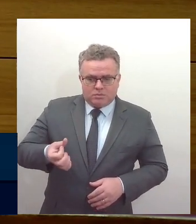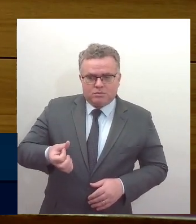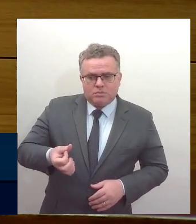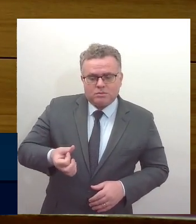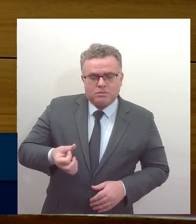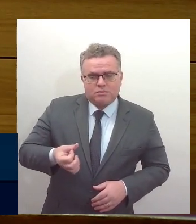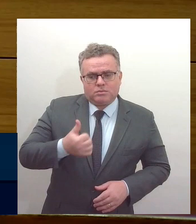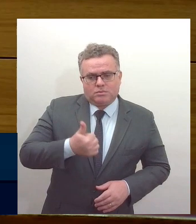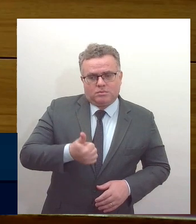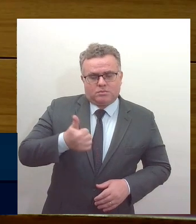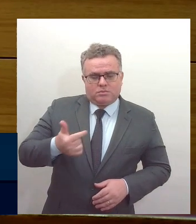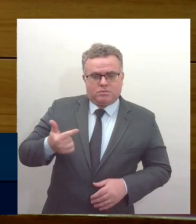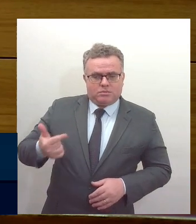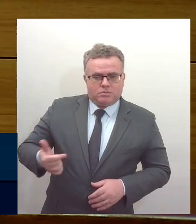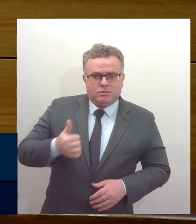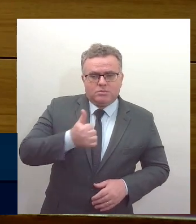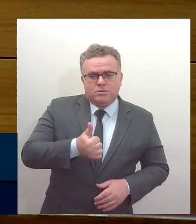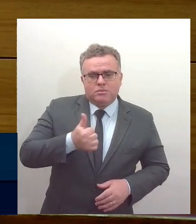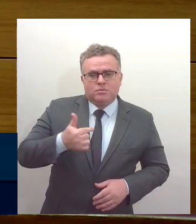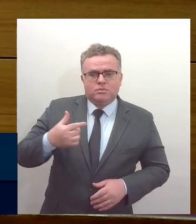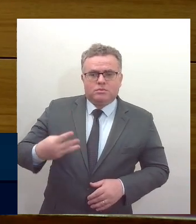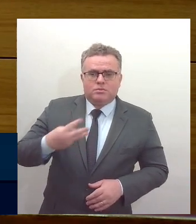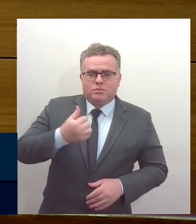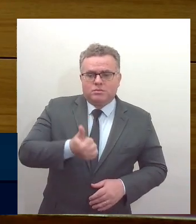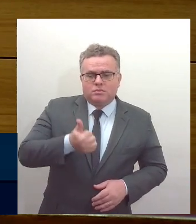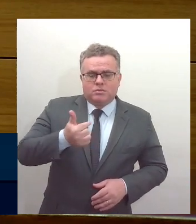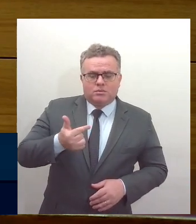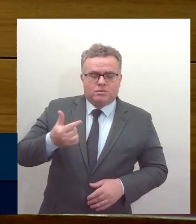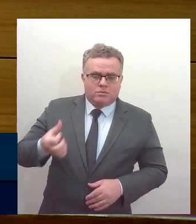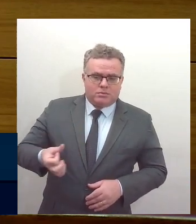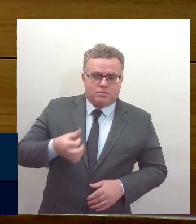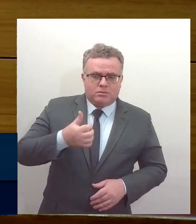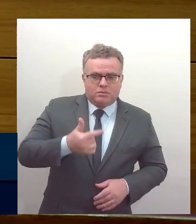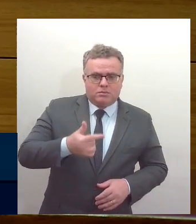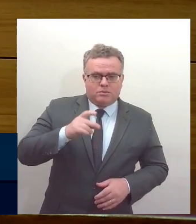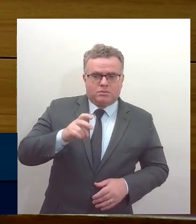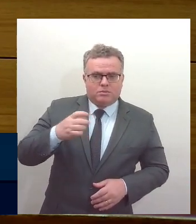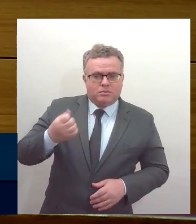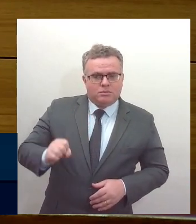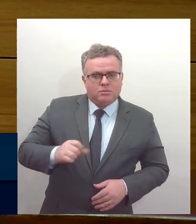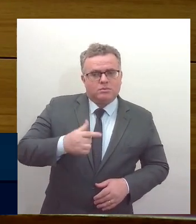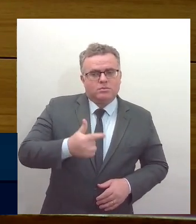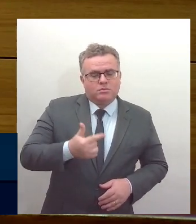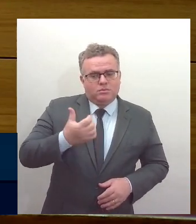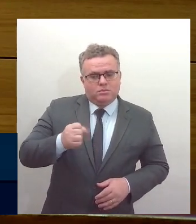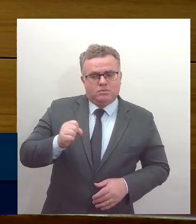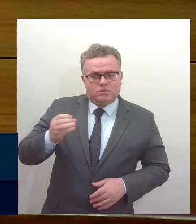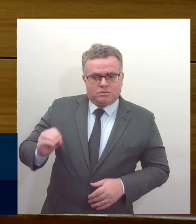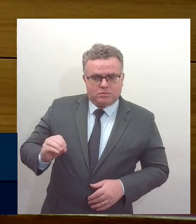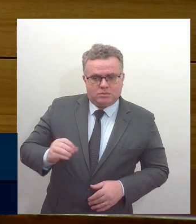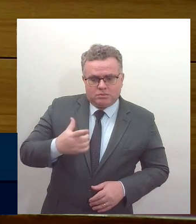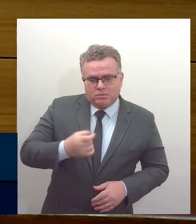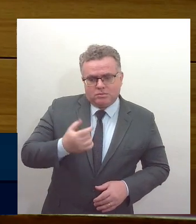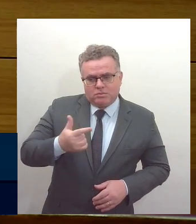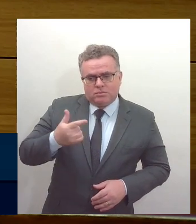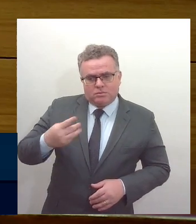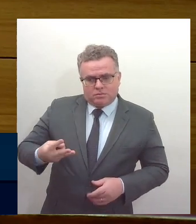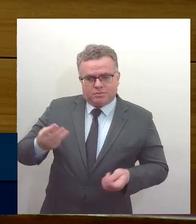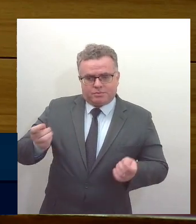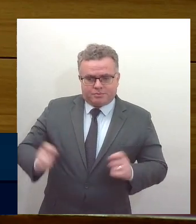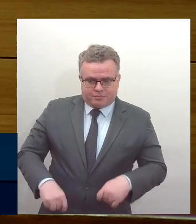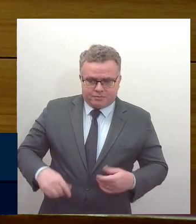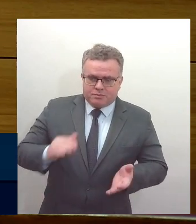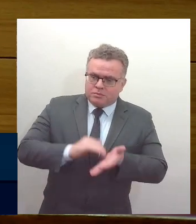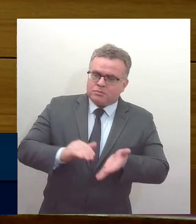126, 258 e 280 de 2003 da Secretaria de Estado de Segurança Pública, comunicando termos